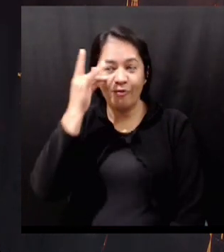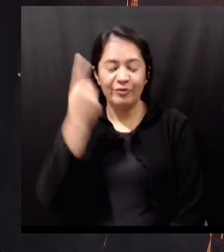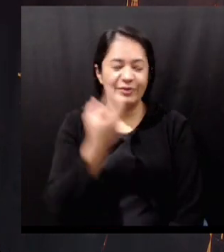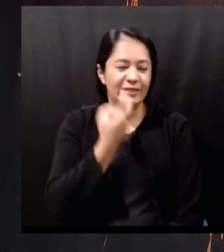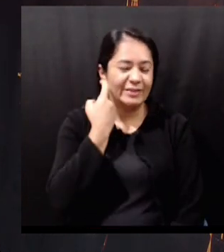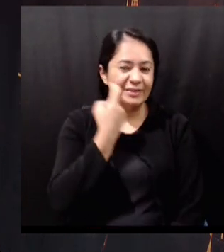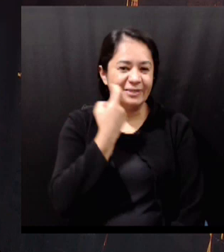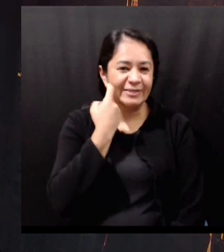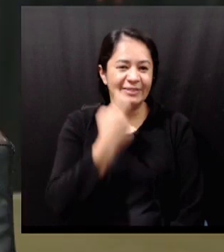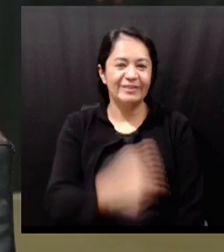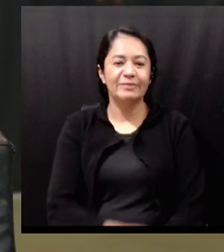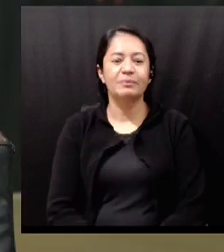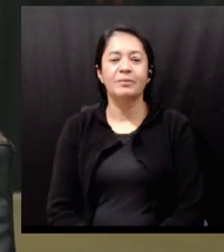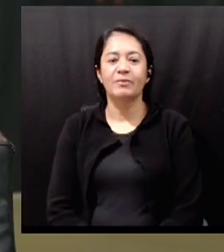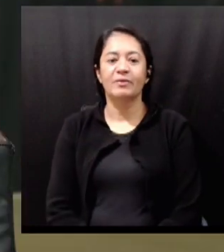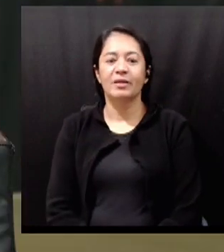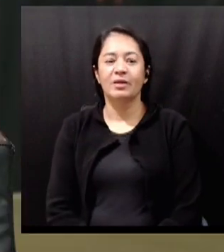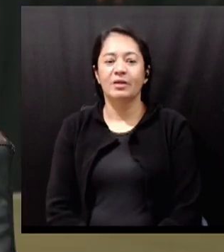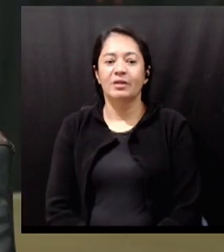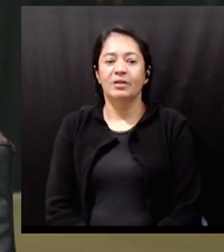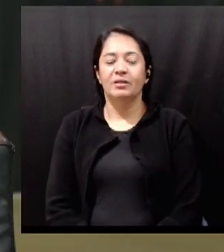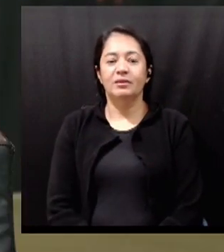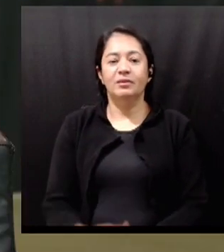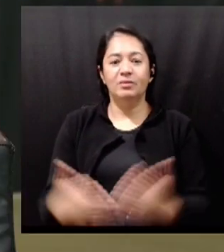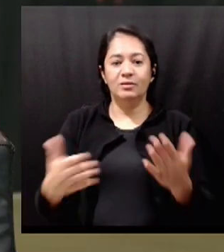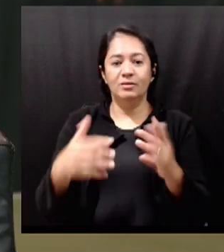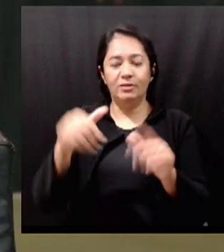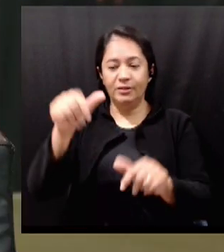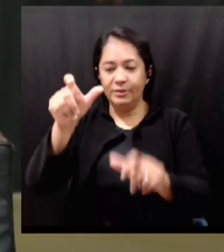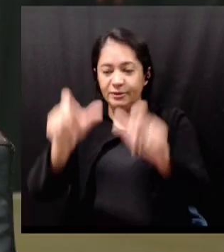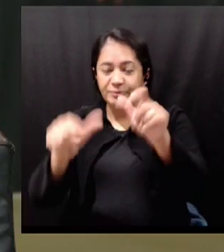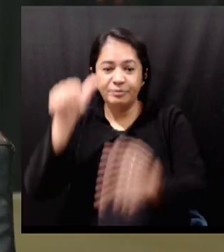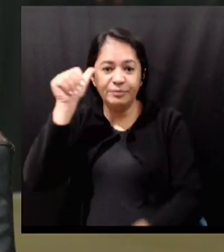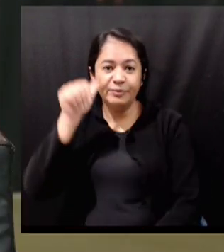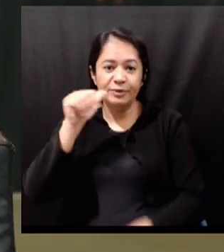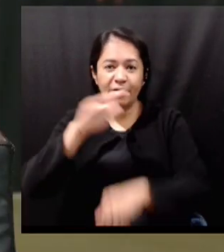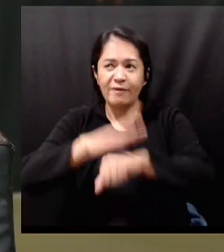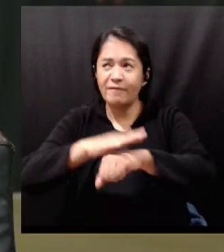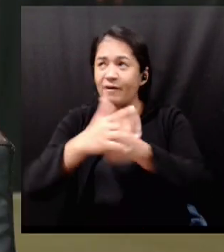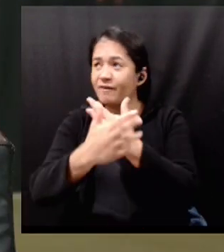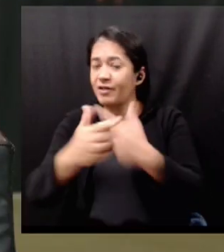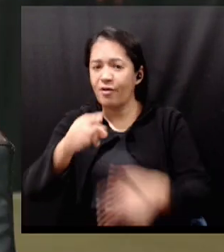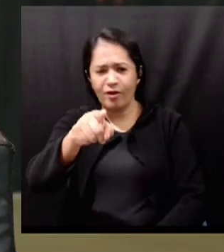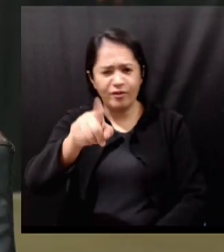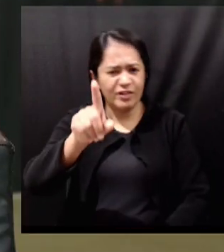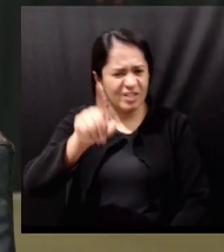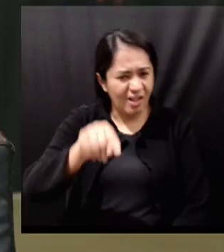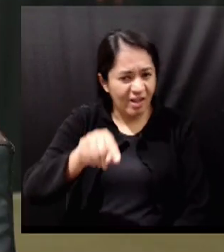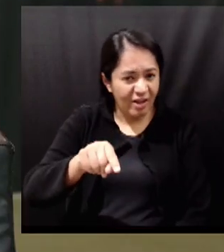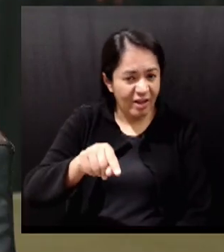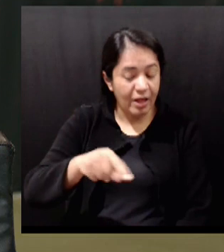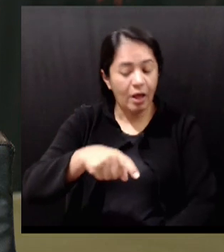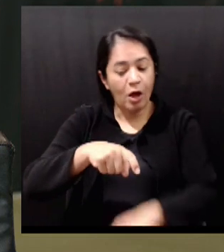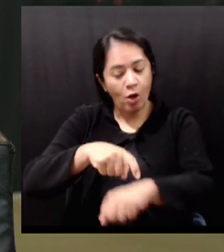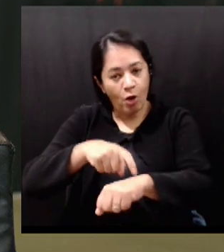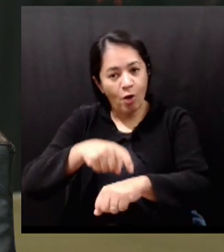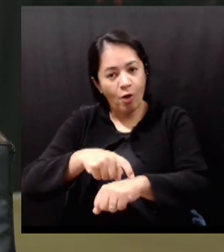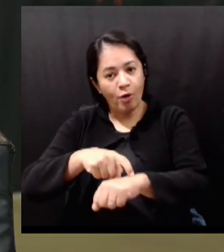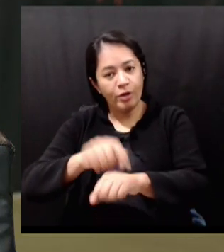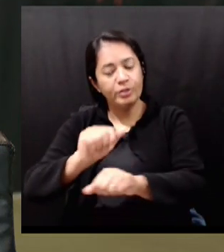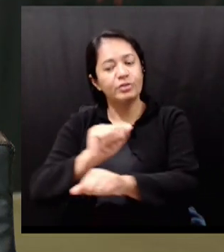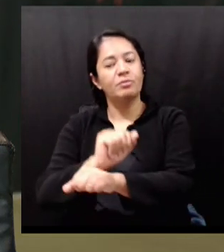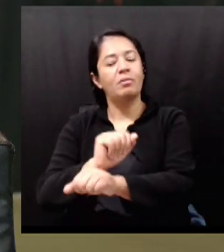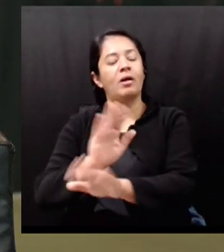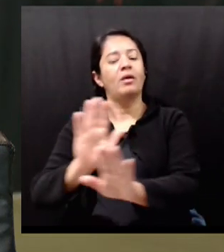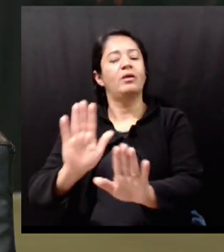sextamos. E falando de mulheres multitarefas, você é multitarefa? Tá na hora de quebrar esse padrão, né?